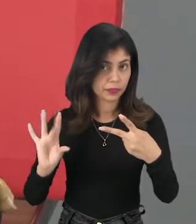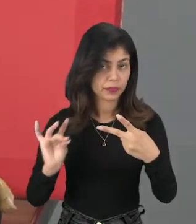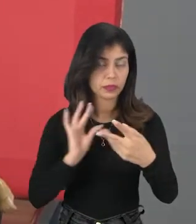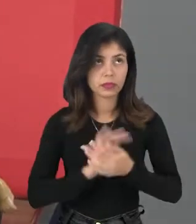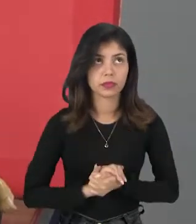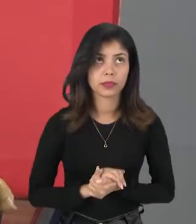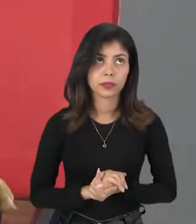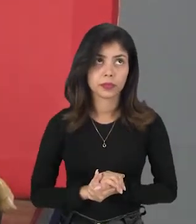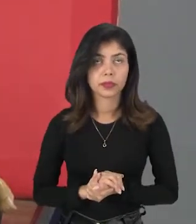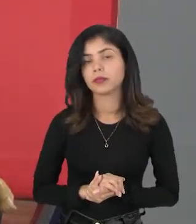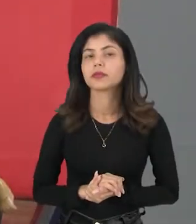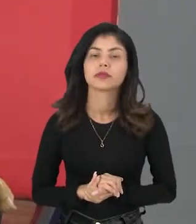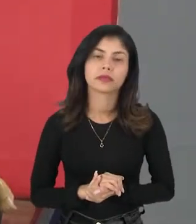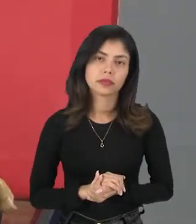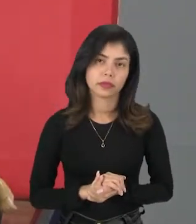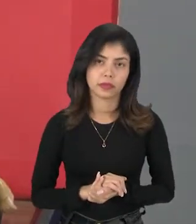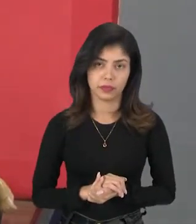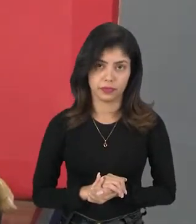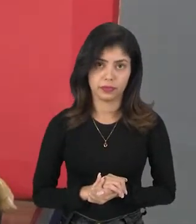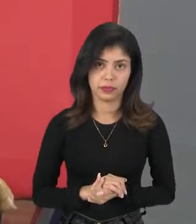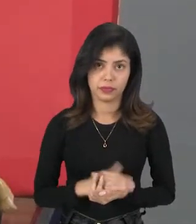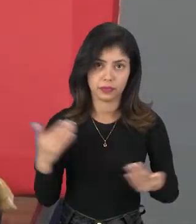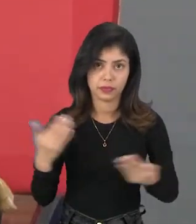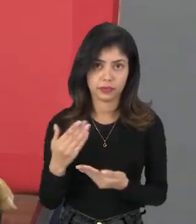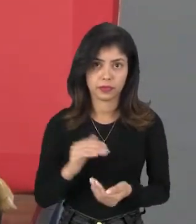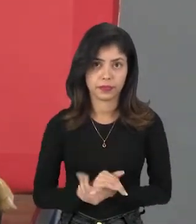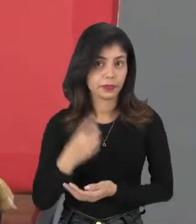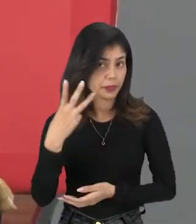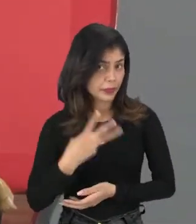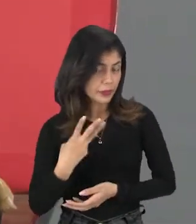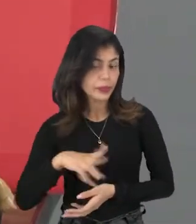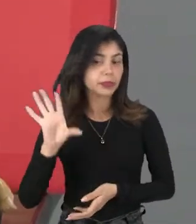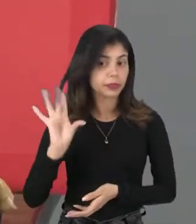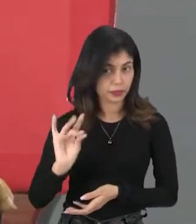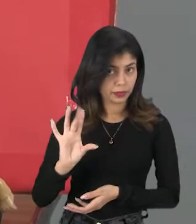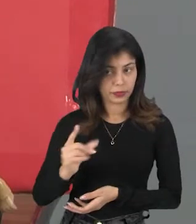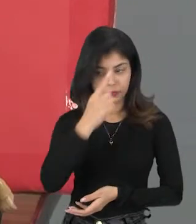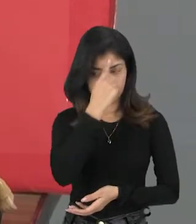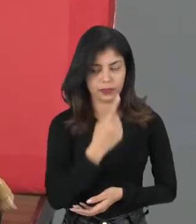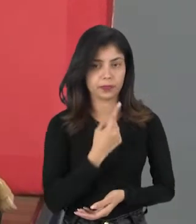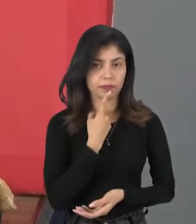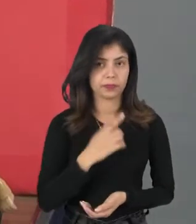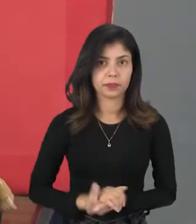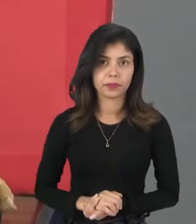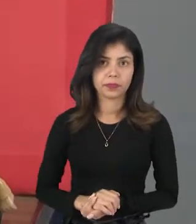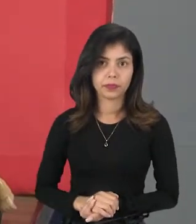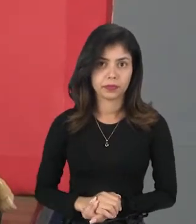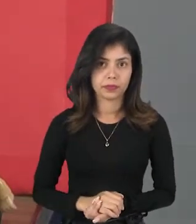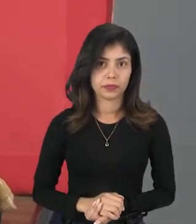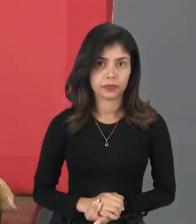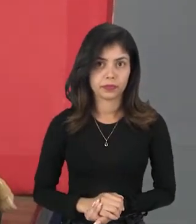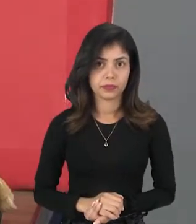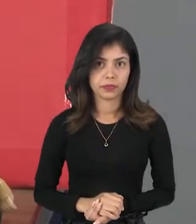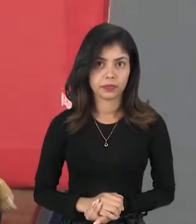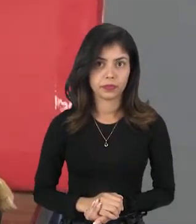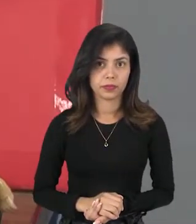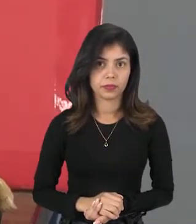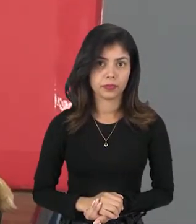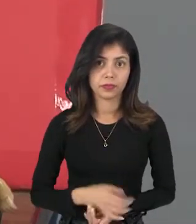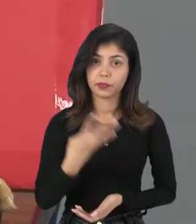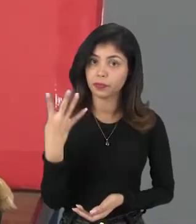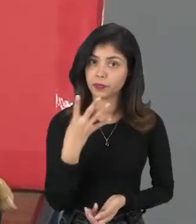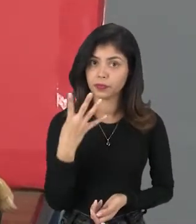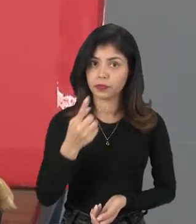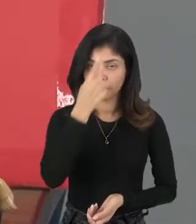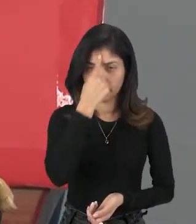duas figuras vamos agora então para terceira figura e a